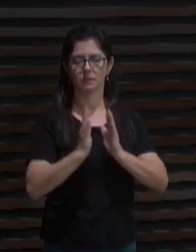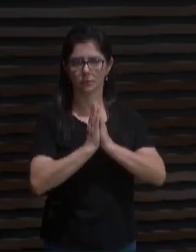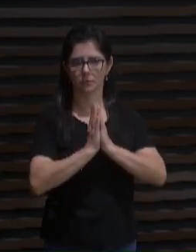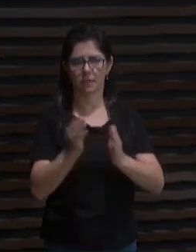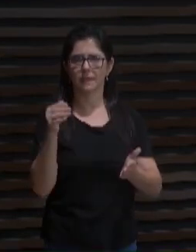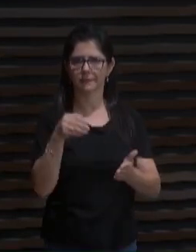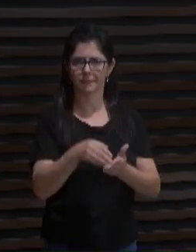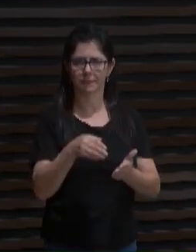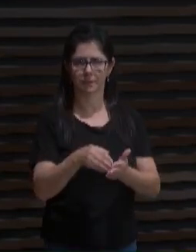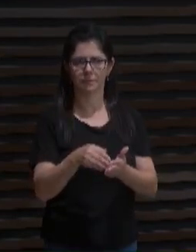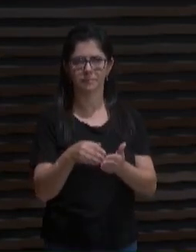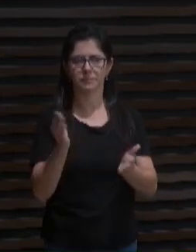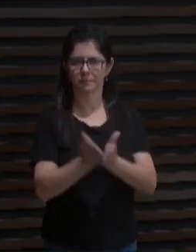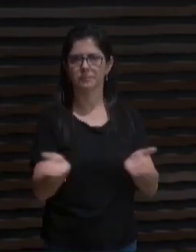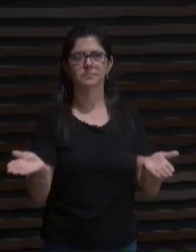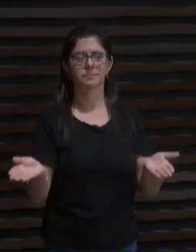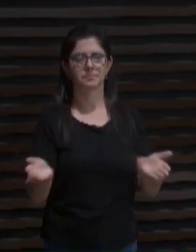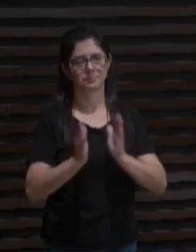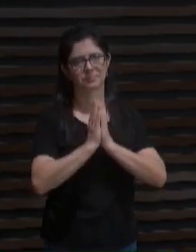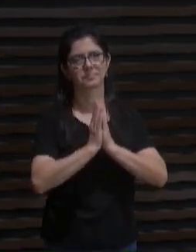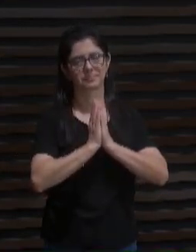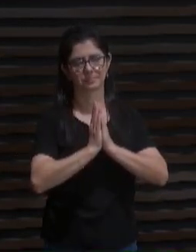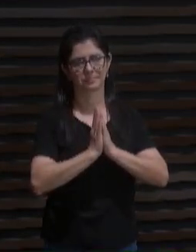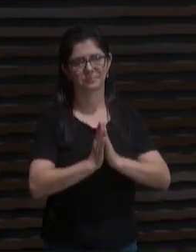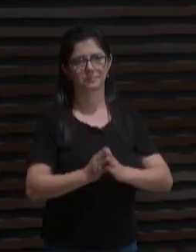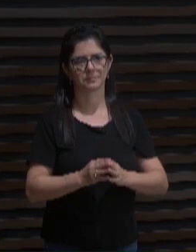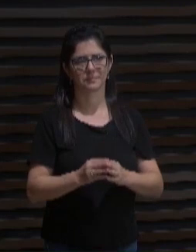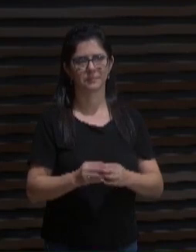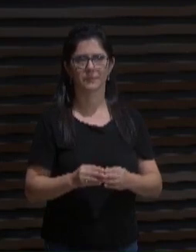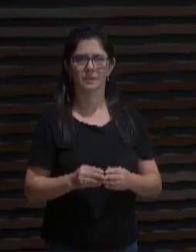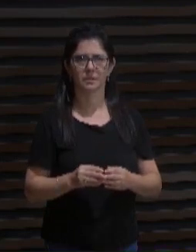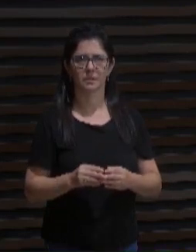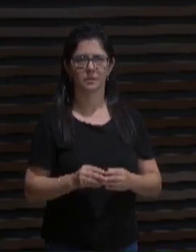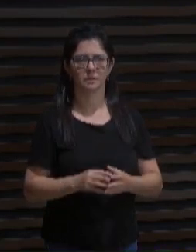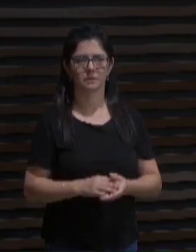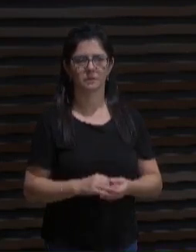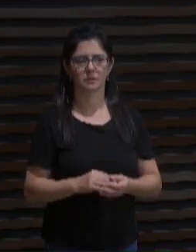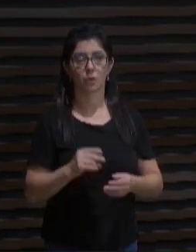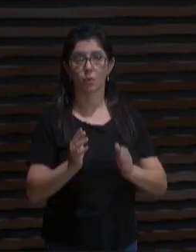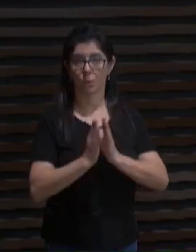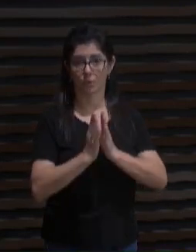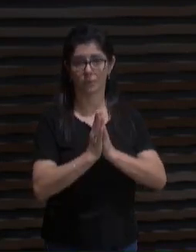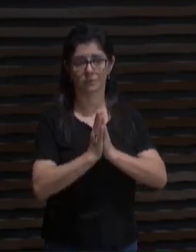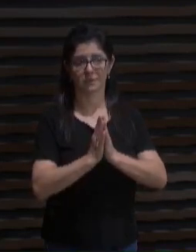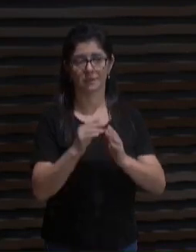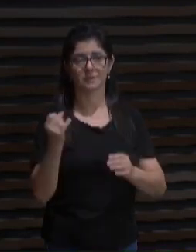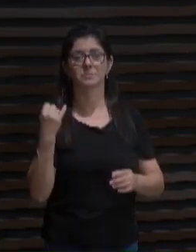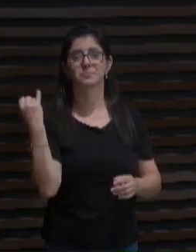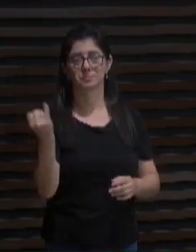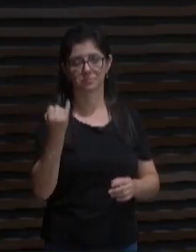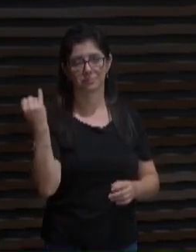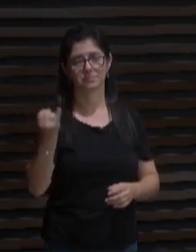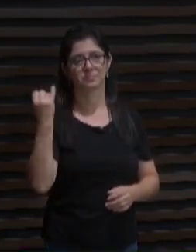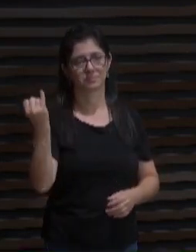orado. Vocês viram como que esses irmãos colocam oração no lugar sério? É, mas daqui a pouco nós vamos